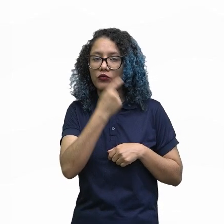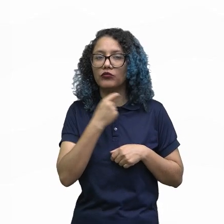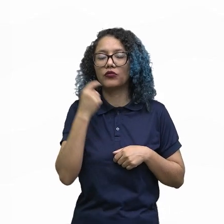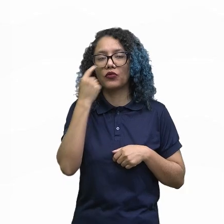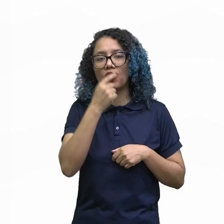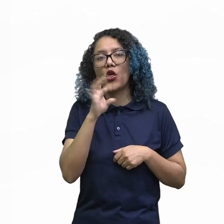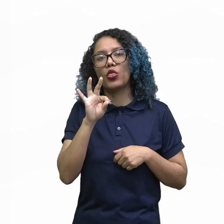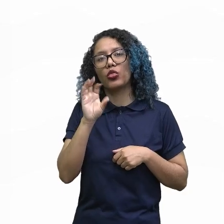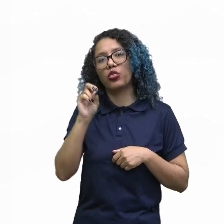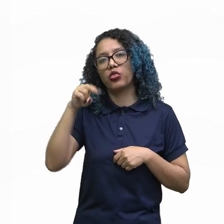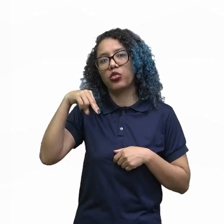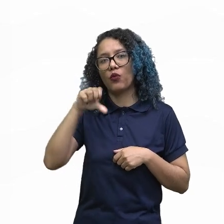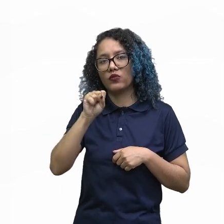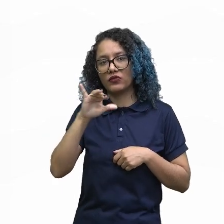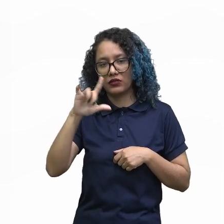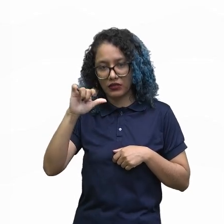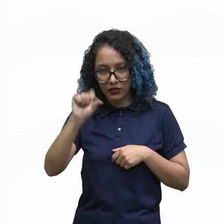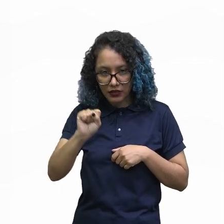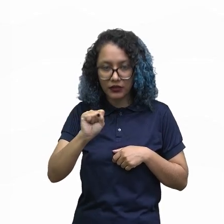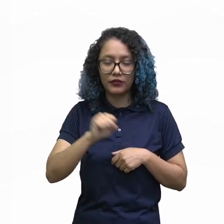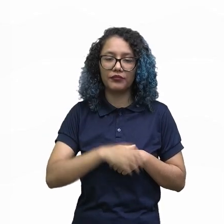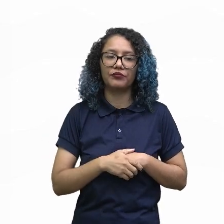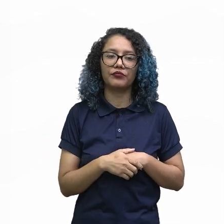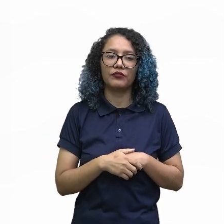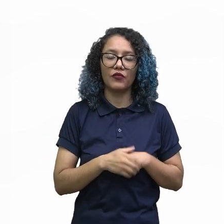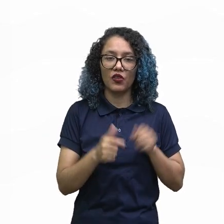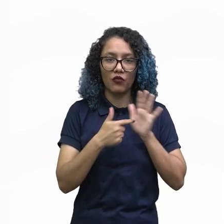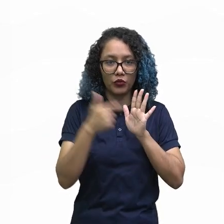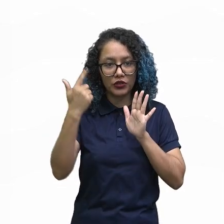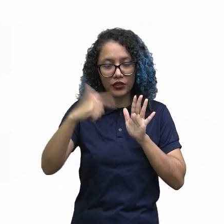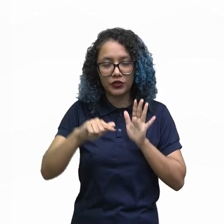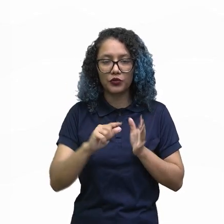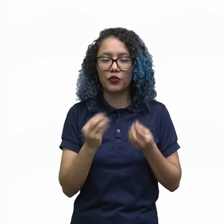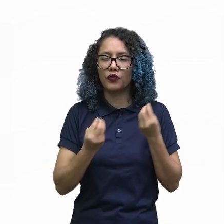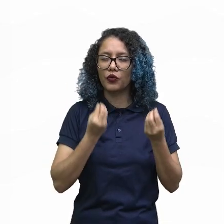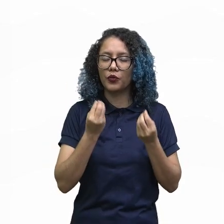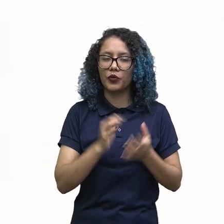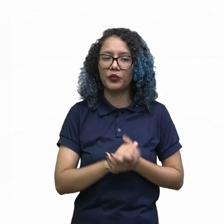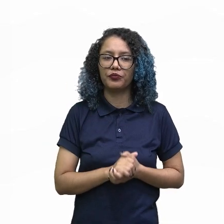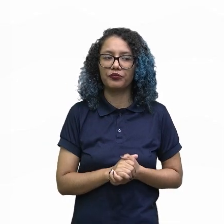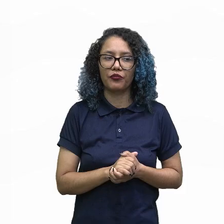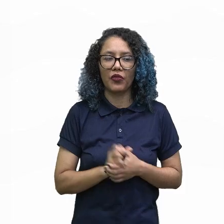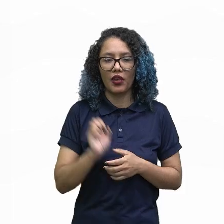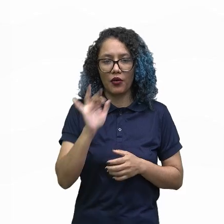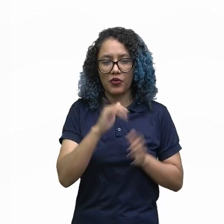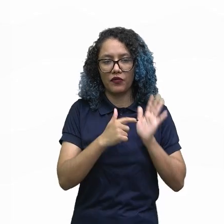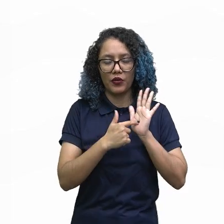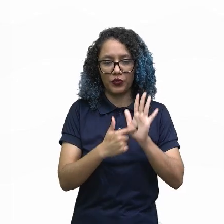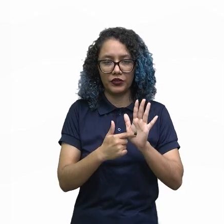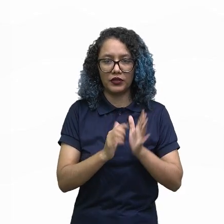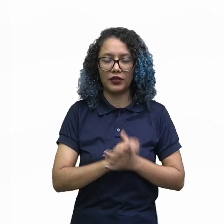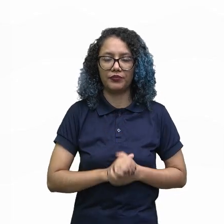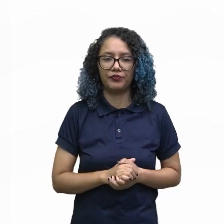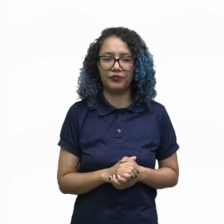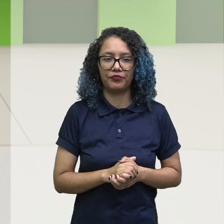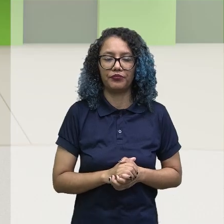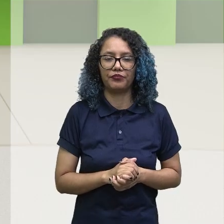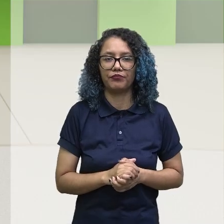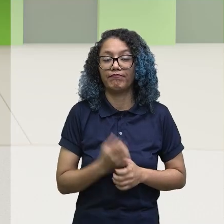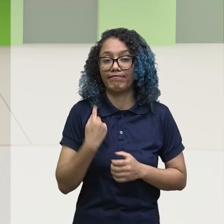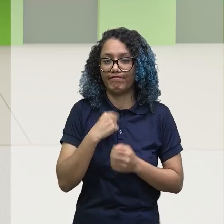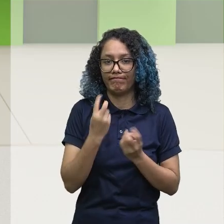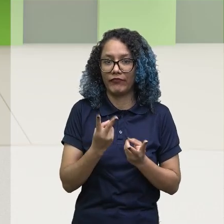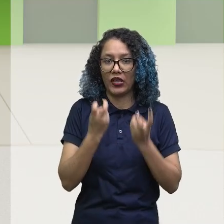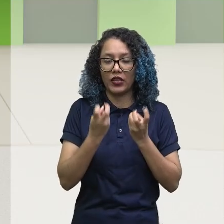certo? E aqui a gente vai observar novamente com vocês, né? Uma imagem que a gente consegue